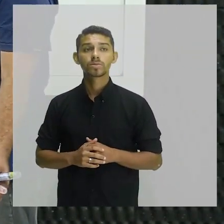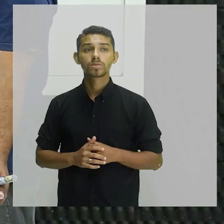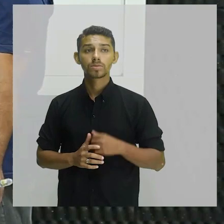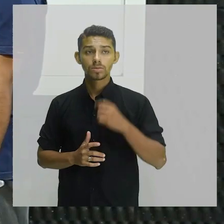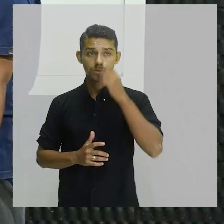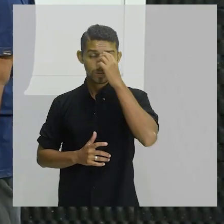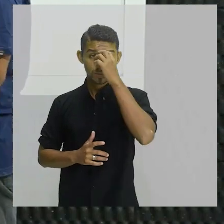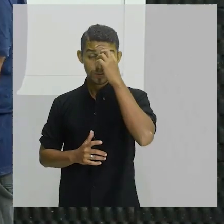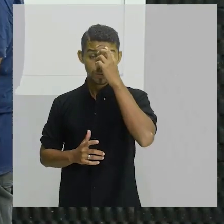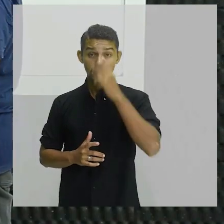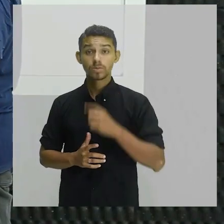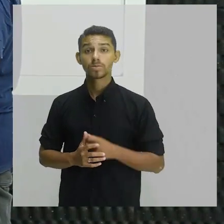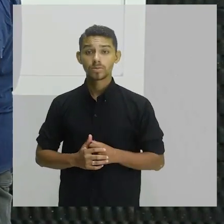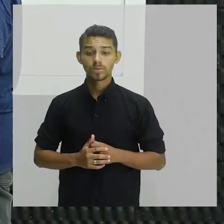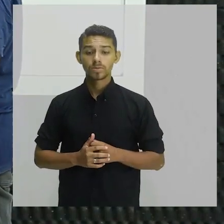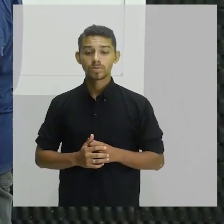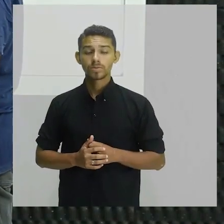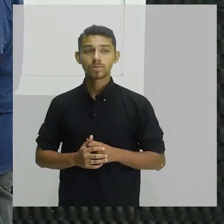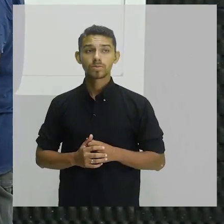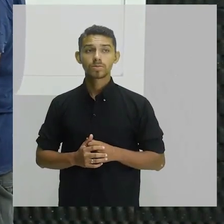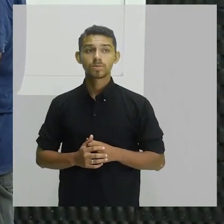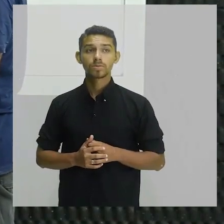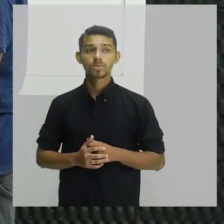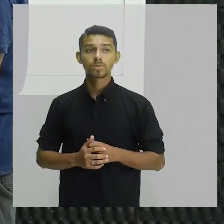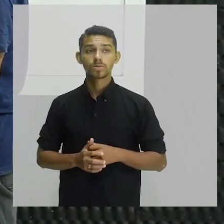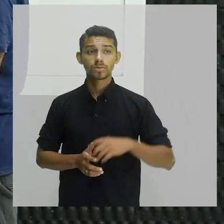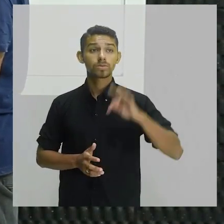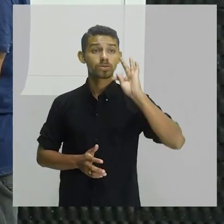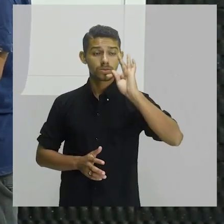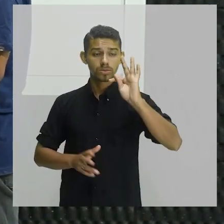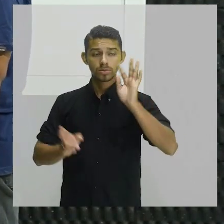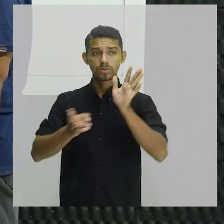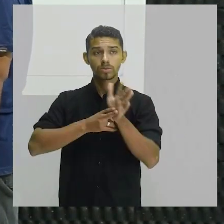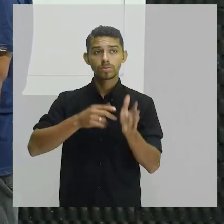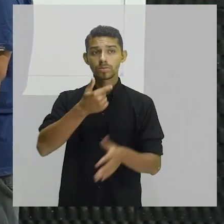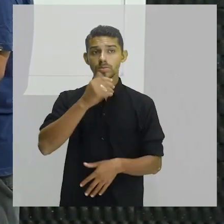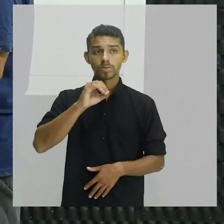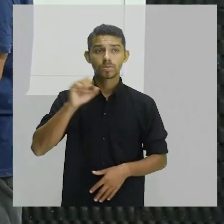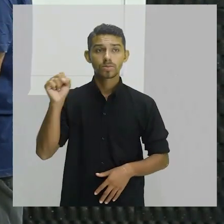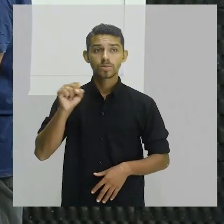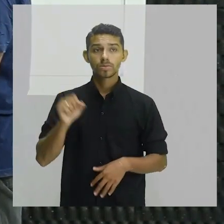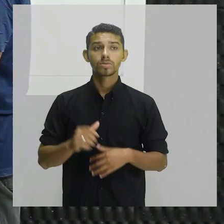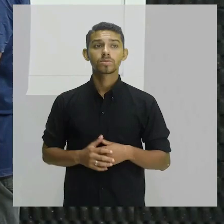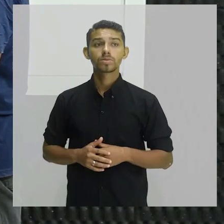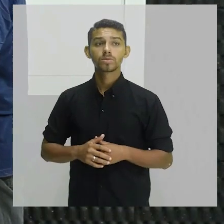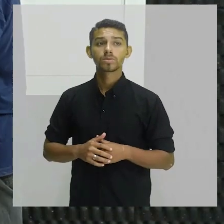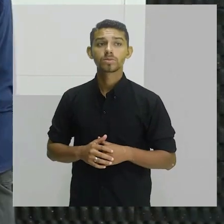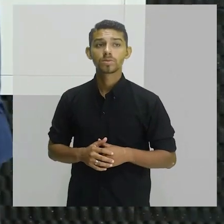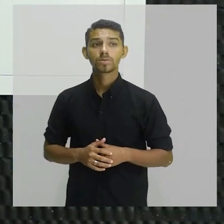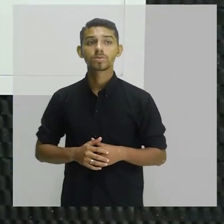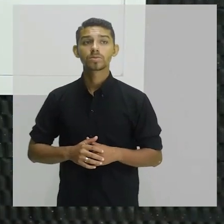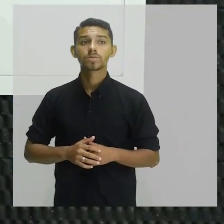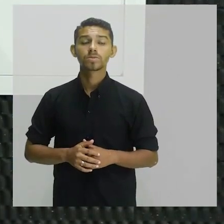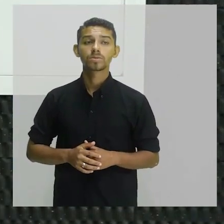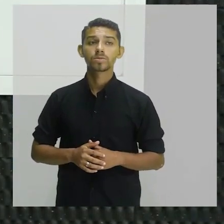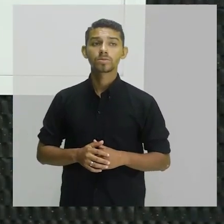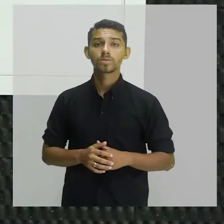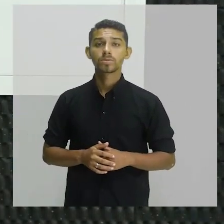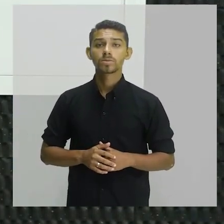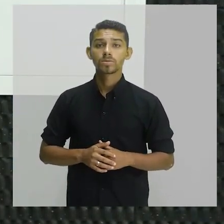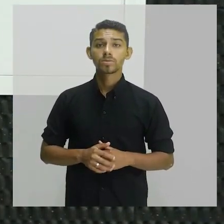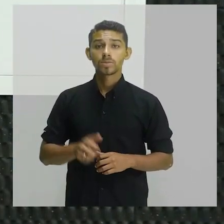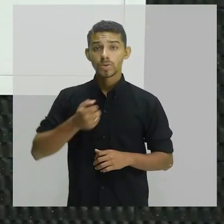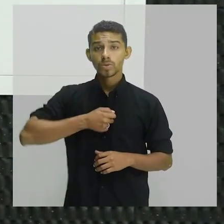t, mais 0 vai dar t. Então o tempo é de 20 segundos. Ou seja, ele foi acelerado durante